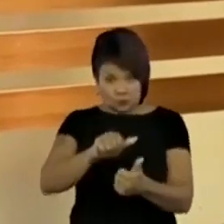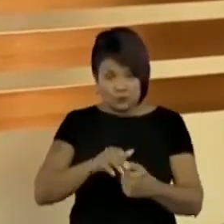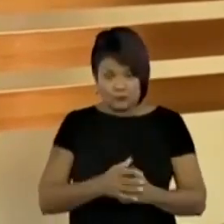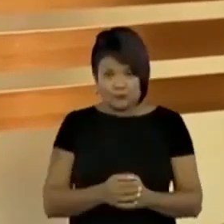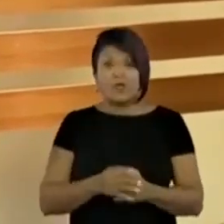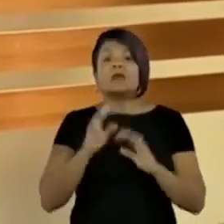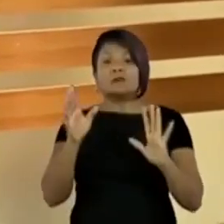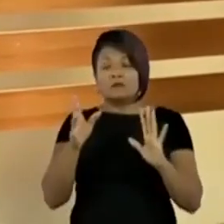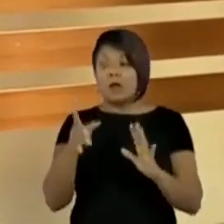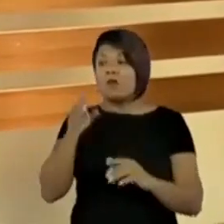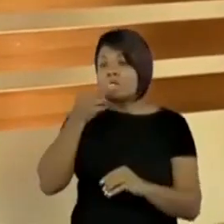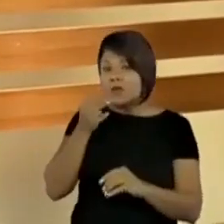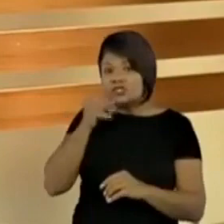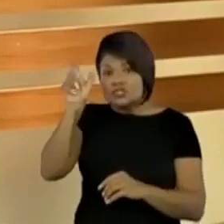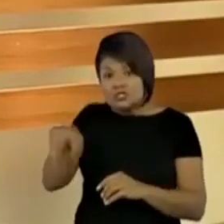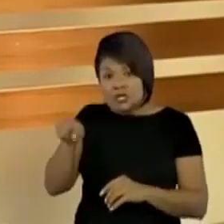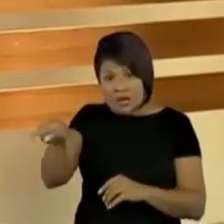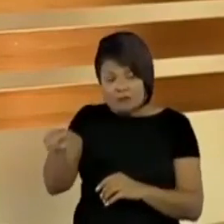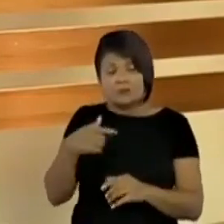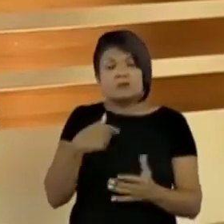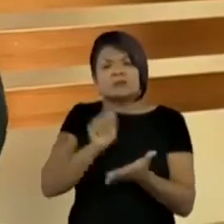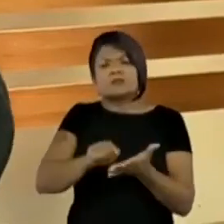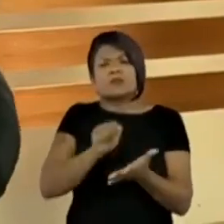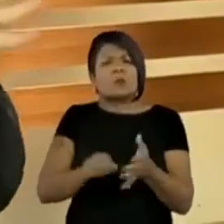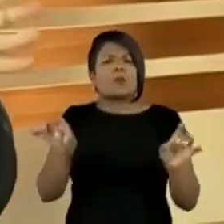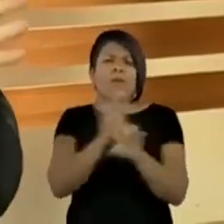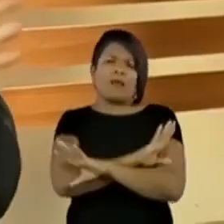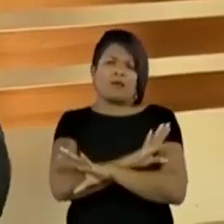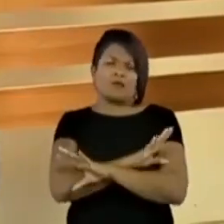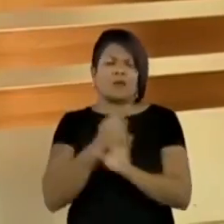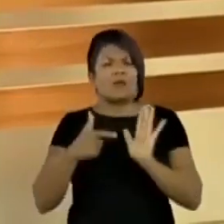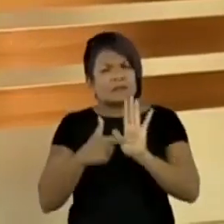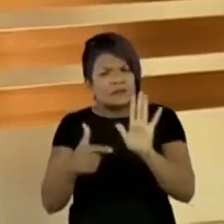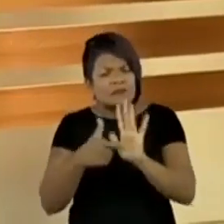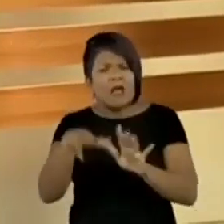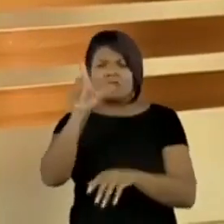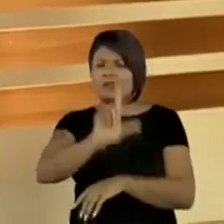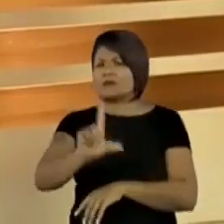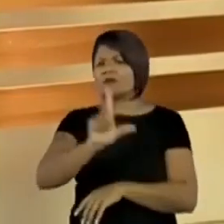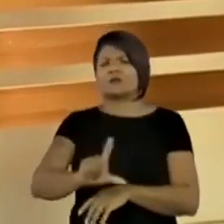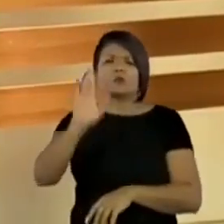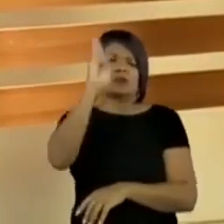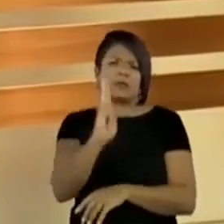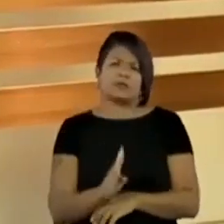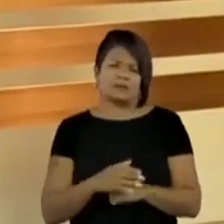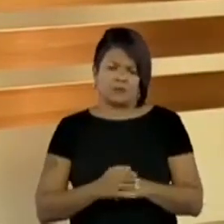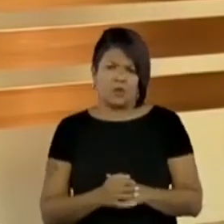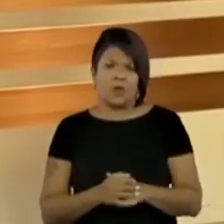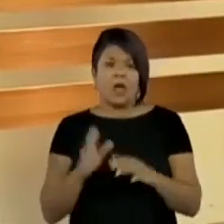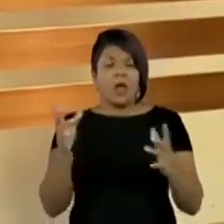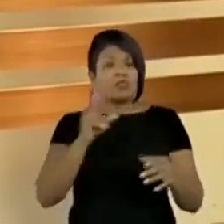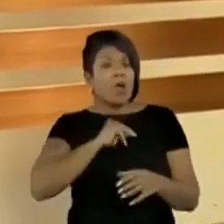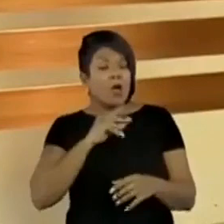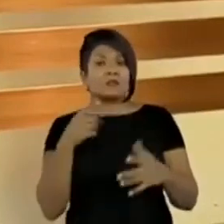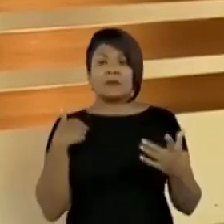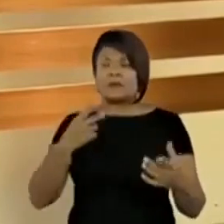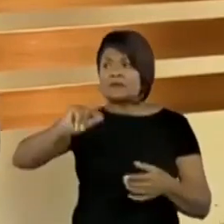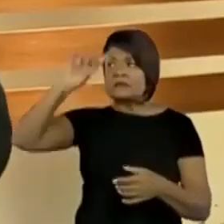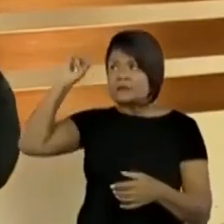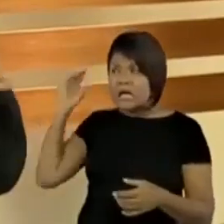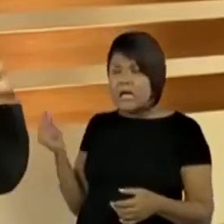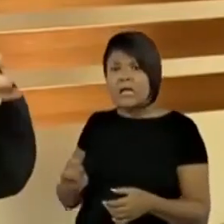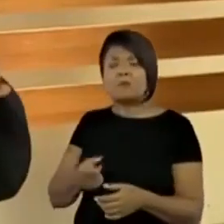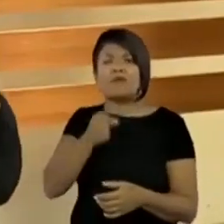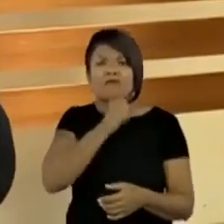escritor praticamente completo e representa muito da nossa literatura brasileira. Aí eu li ali, nossa, mas é velho, faz tempo que ele morreu,